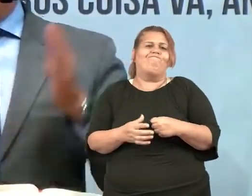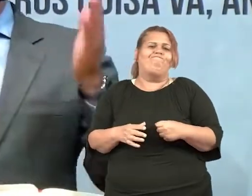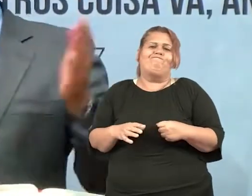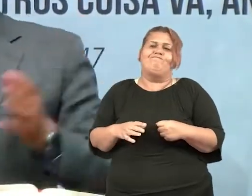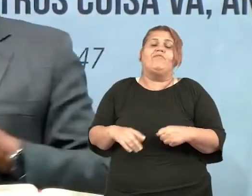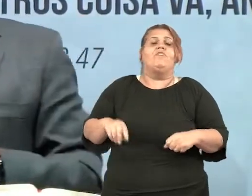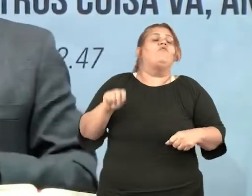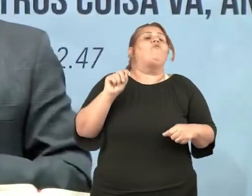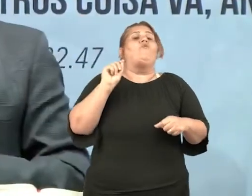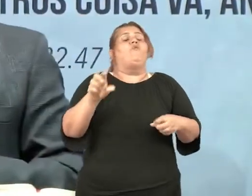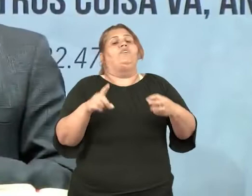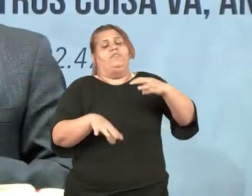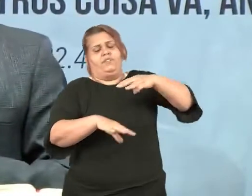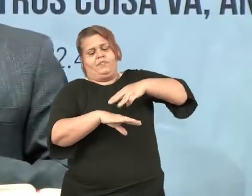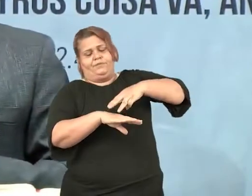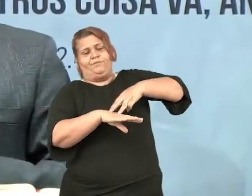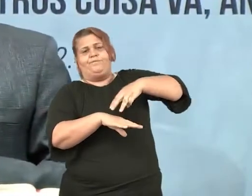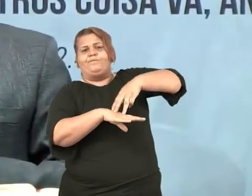O terceiro tripé